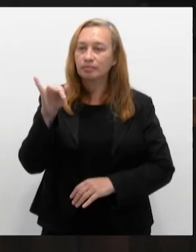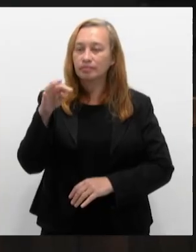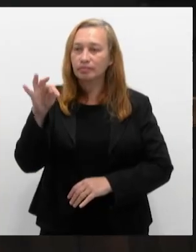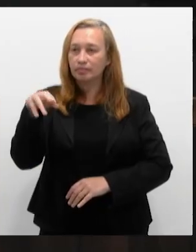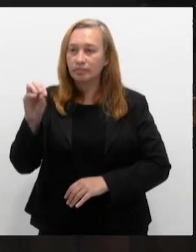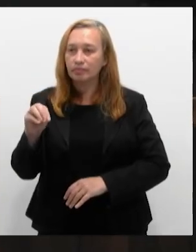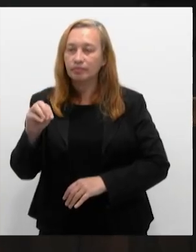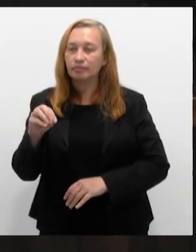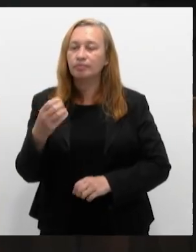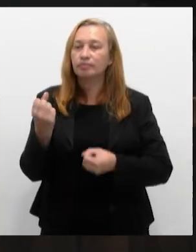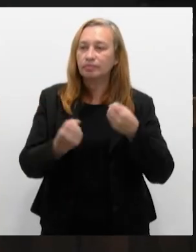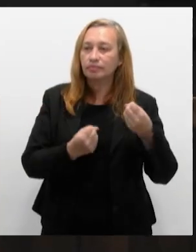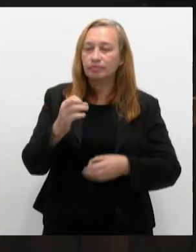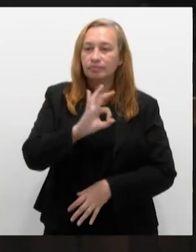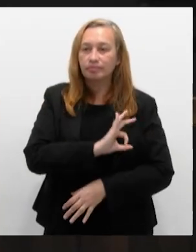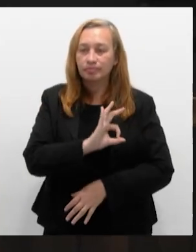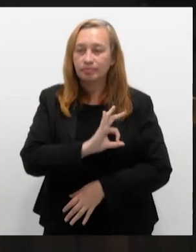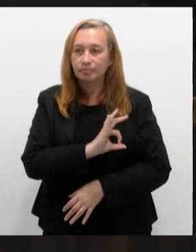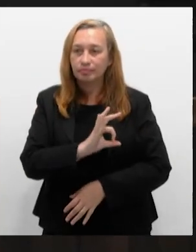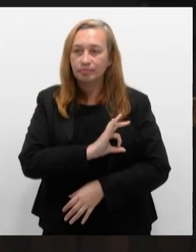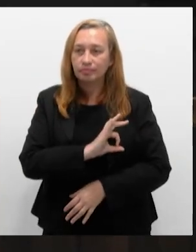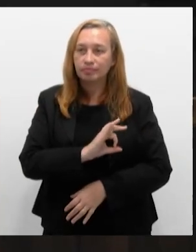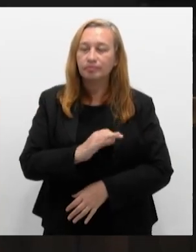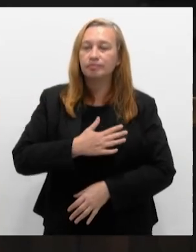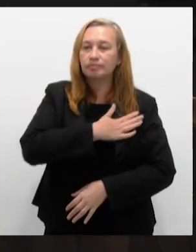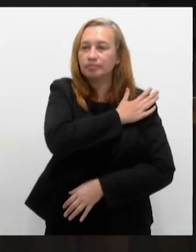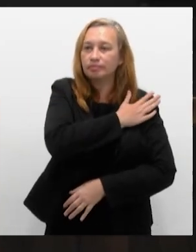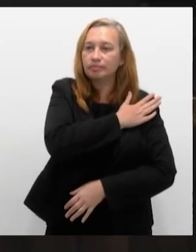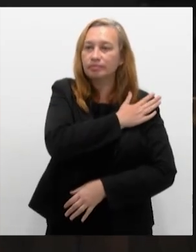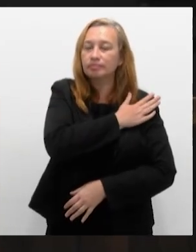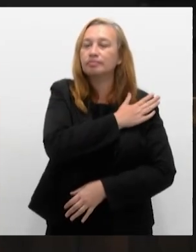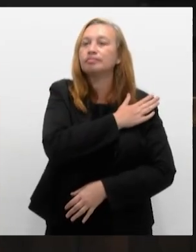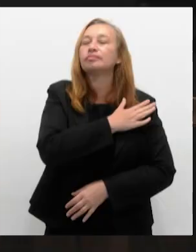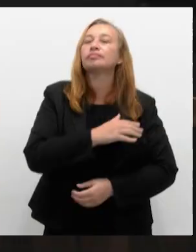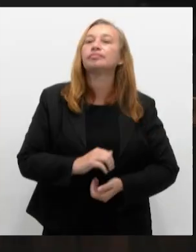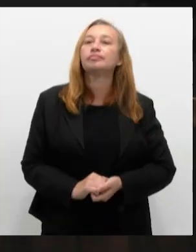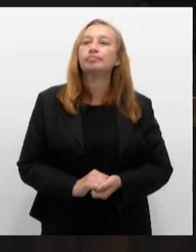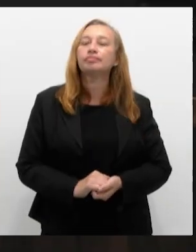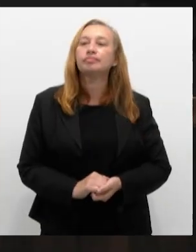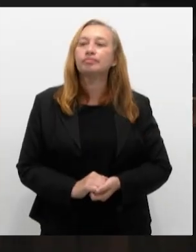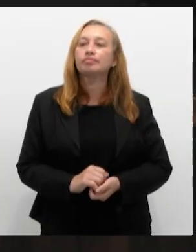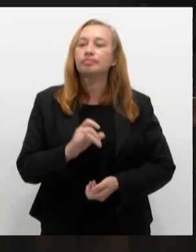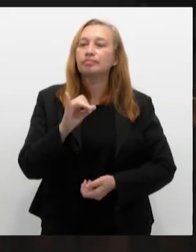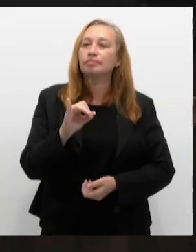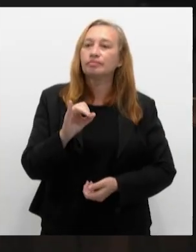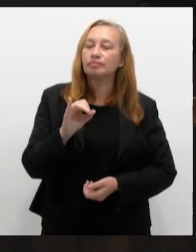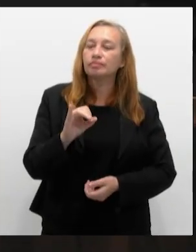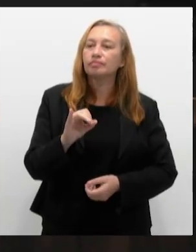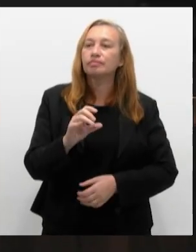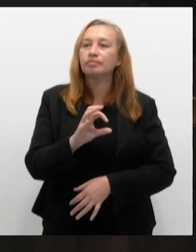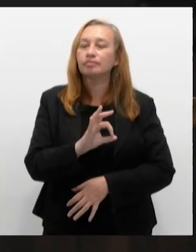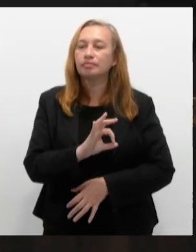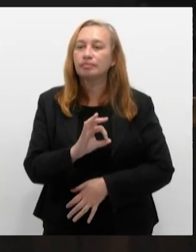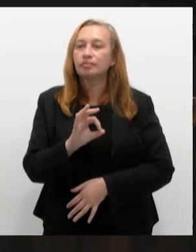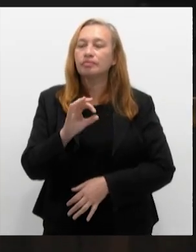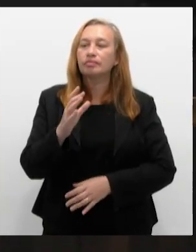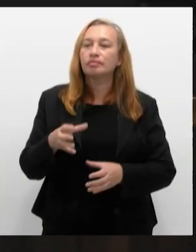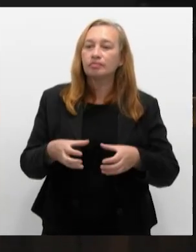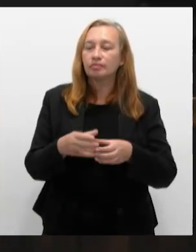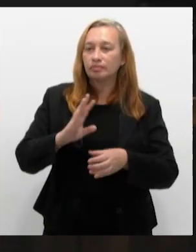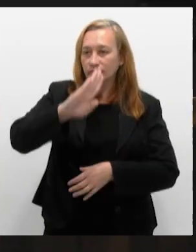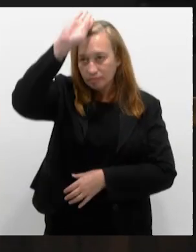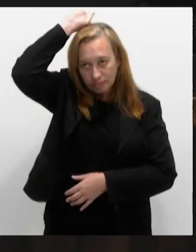Civil, Militar, Polícia Penal, Departamento Geral de Ações Socioeducativas, DEGASE, Corpo de Bombeiros Militar